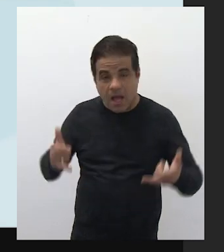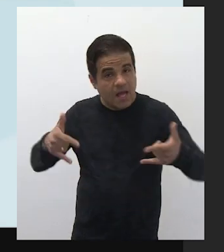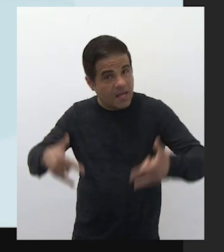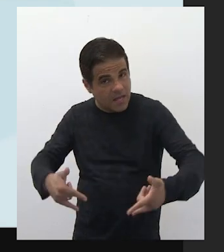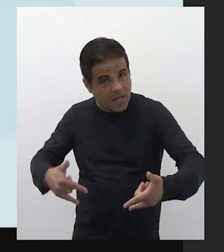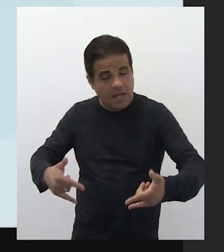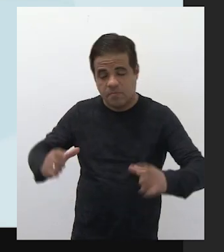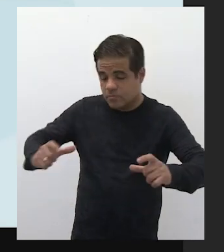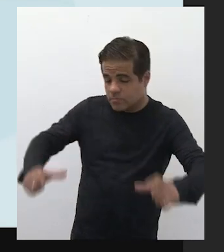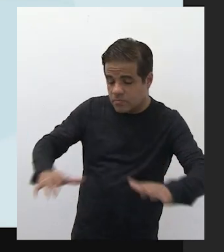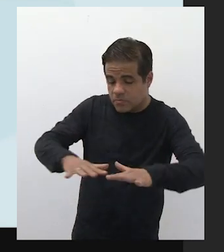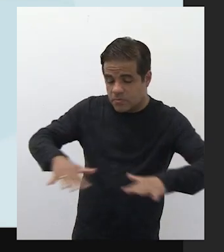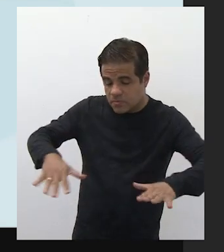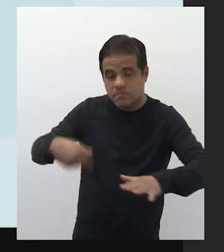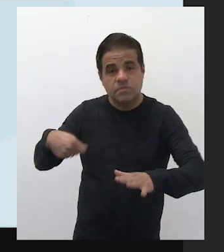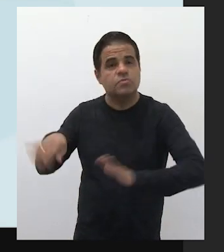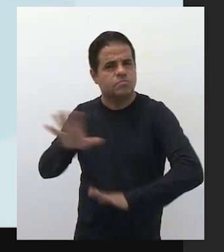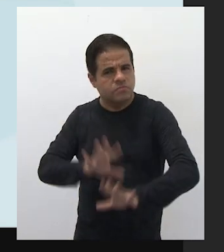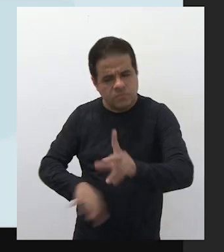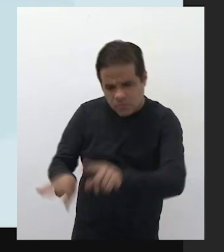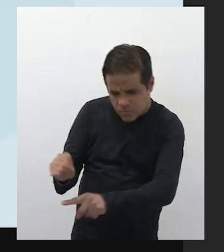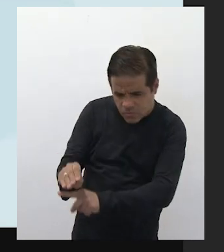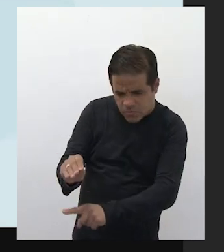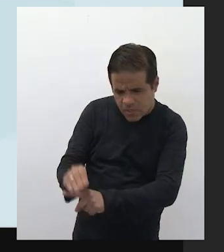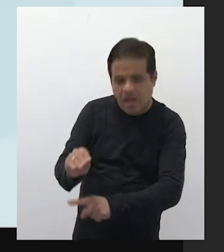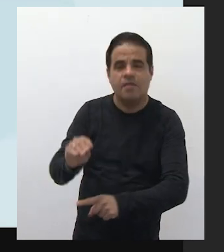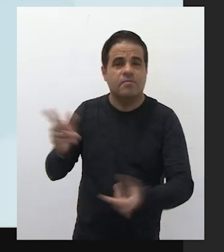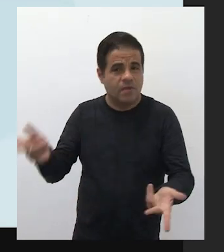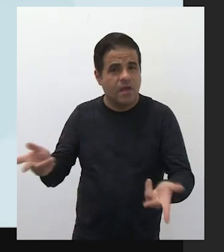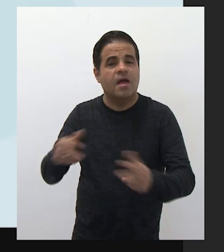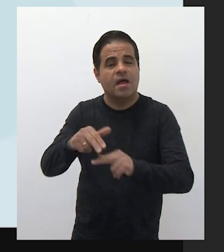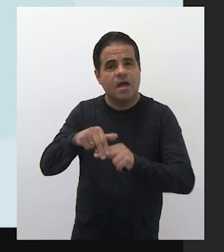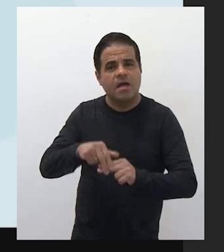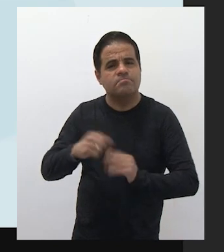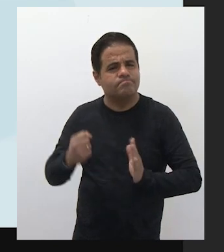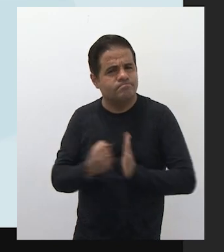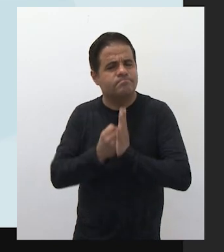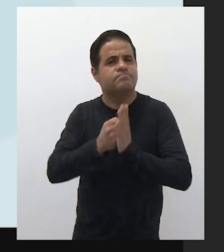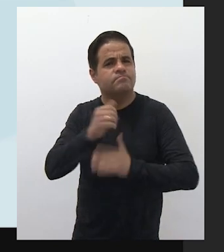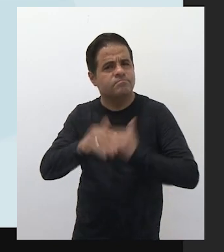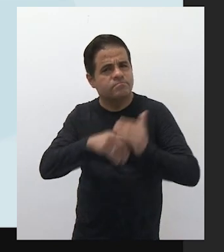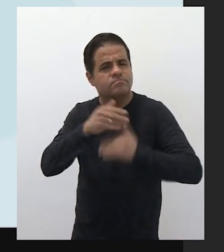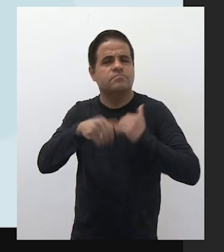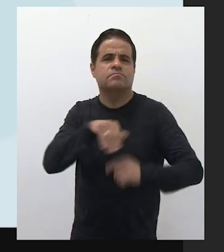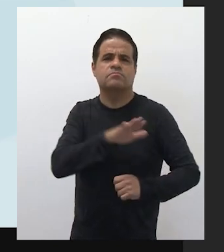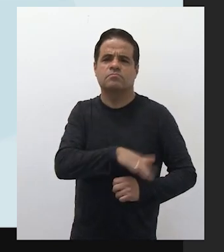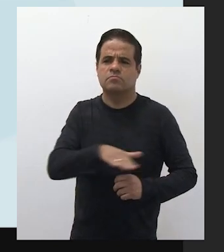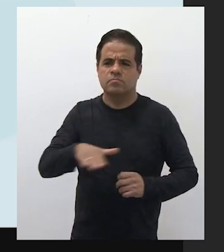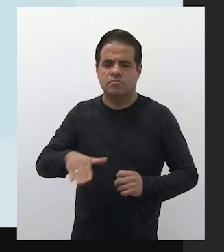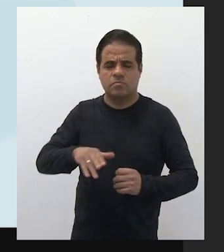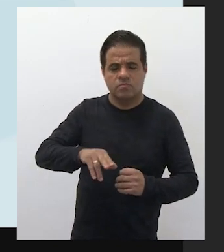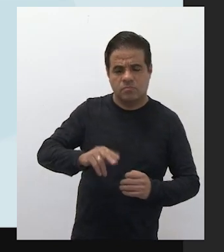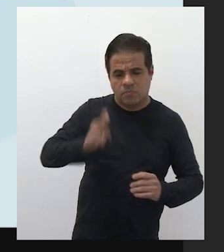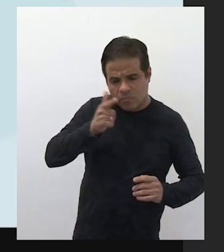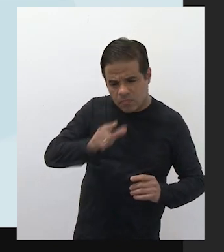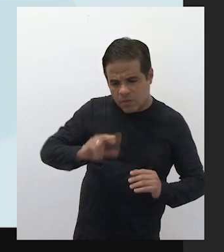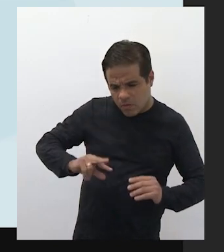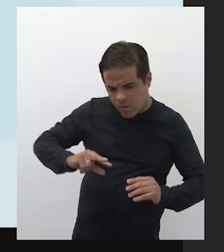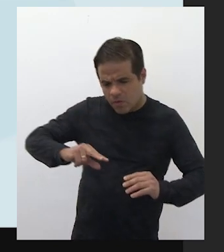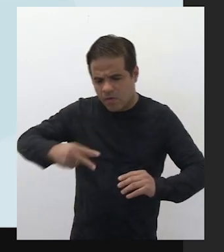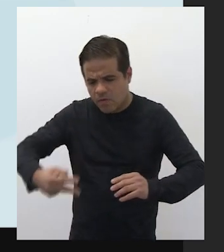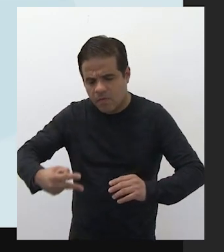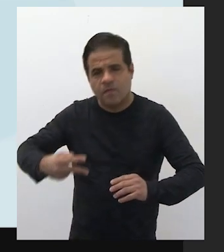cama, nós que temos que tomar os cuidados. Tanto é que são marcos do desenvolvimento da criança, conseguir virar,